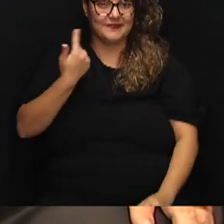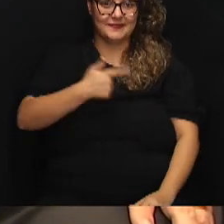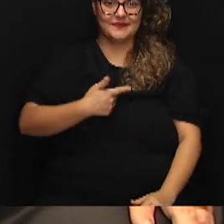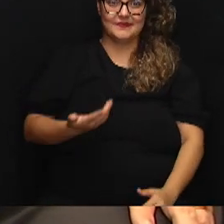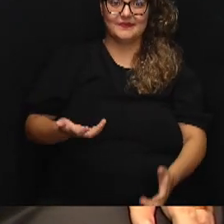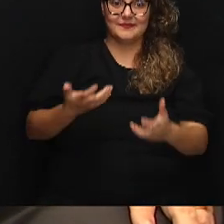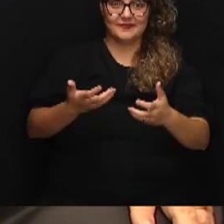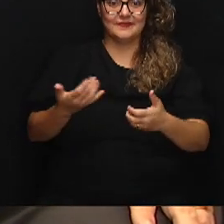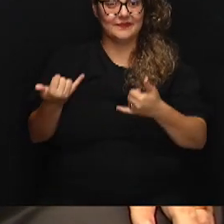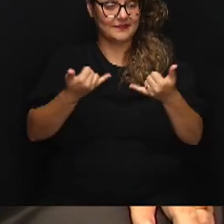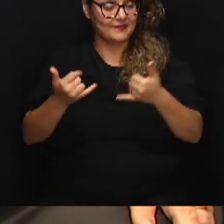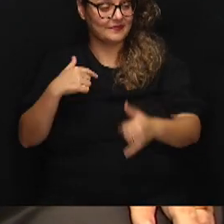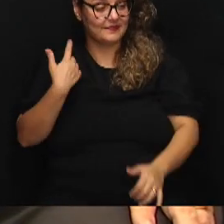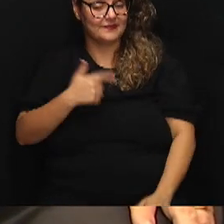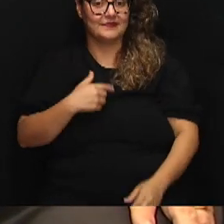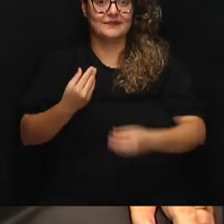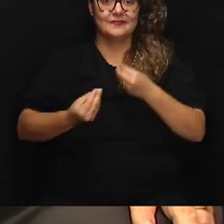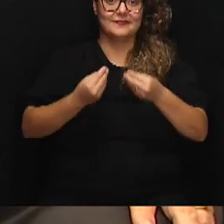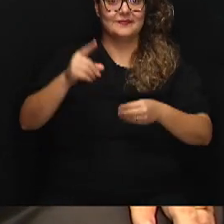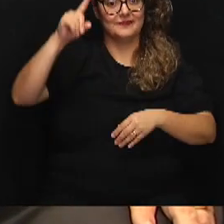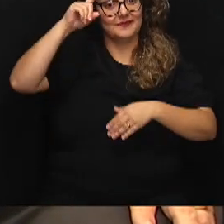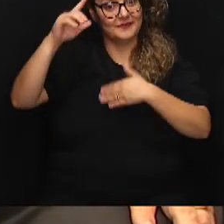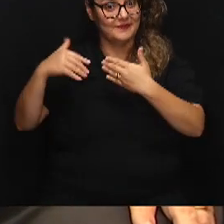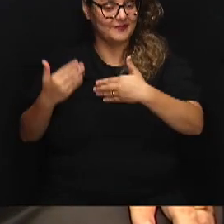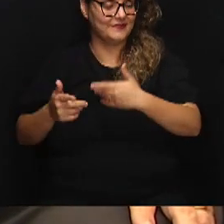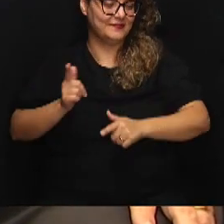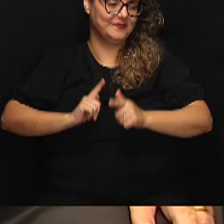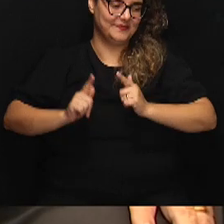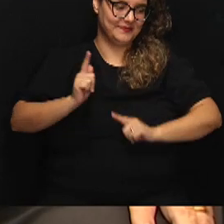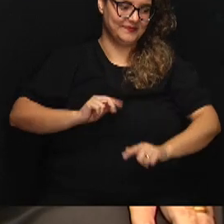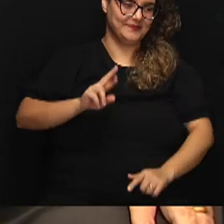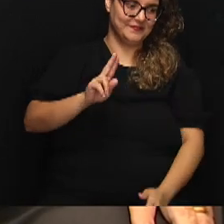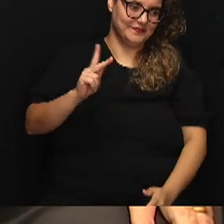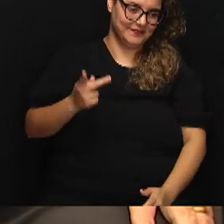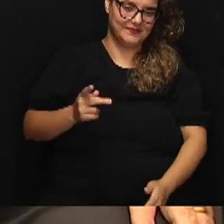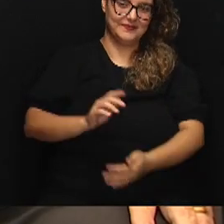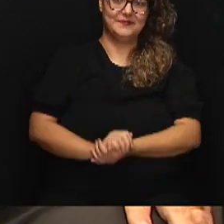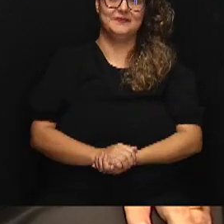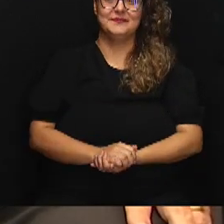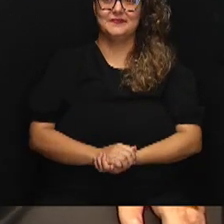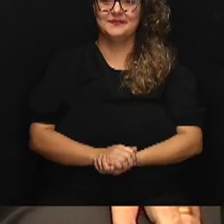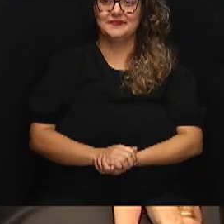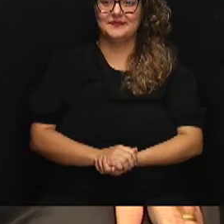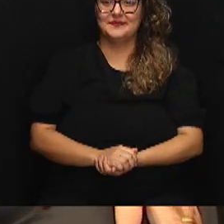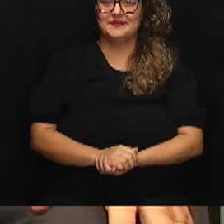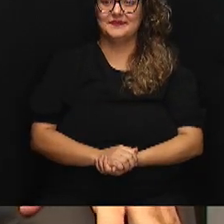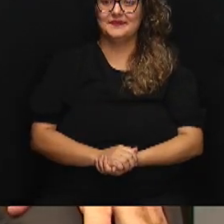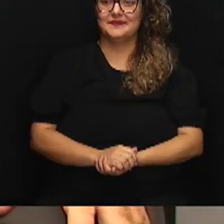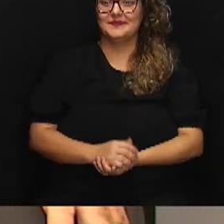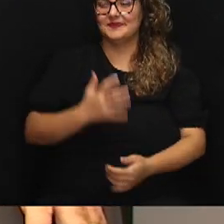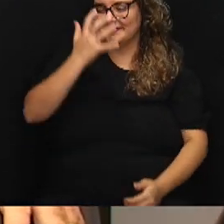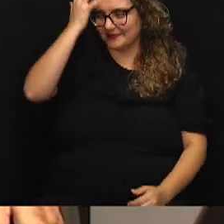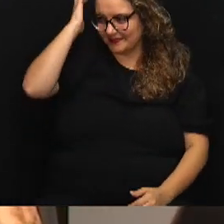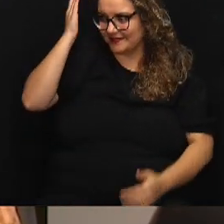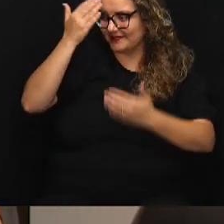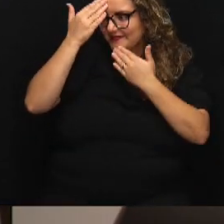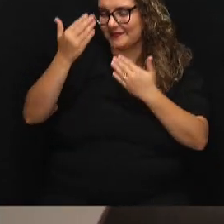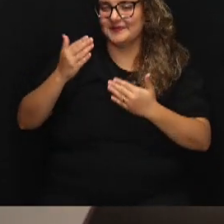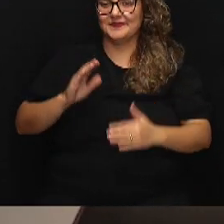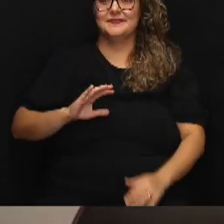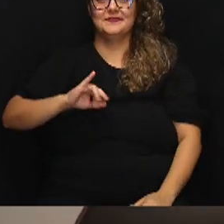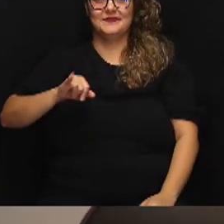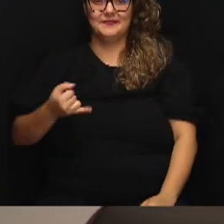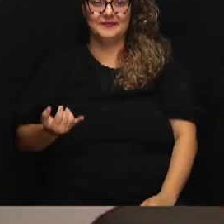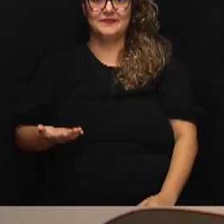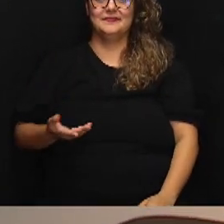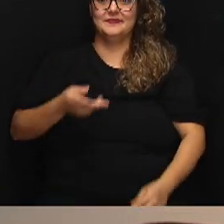quero que o senhor conte pra gente, então, como é o dia a dia de um gestor de recursos humanos. Ok, Carla, obrigado pela oportunidade de falar um pouquinho